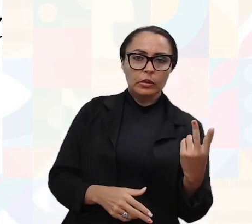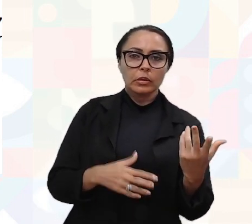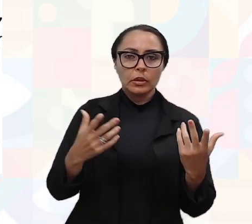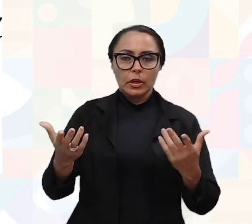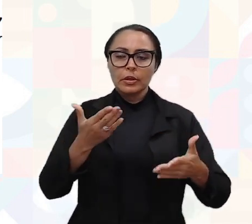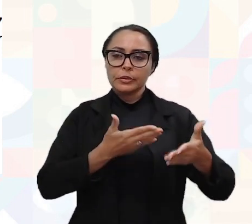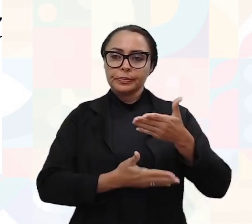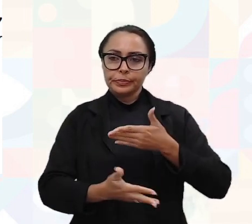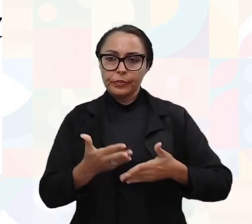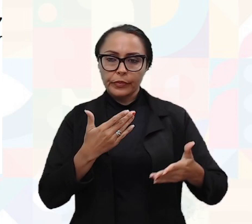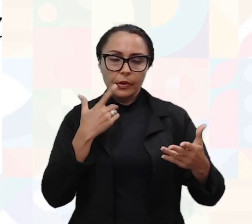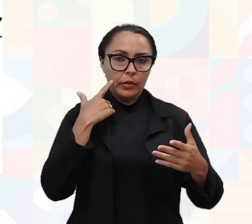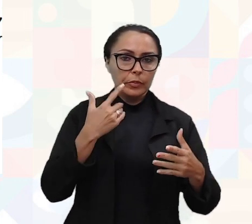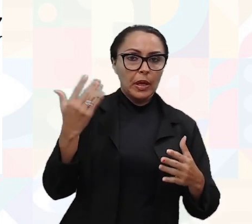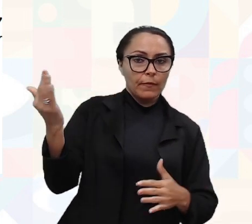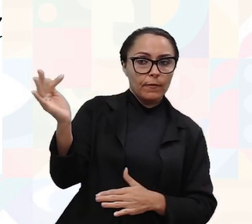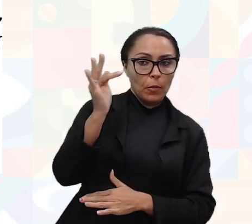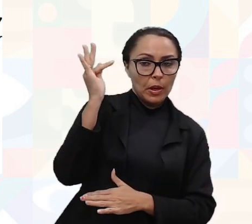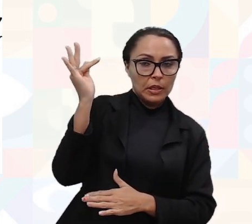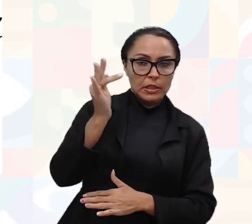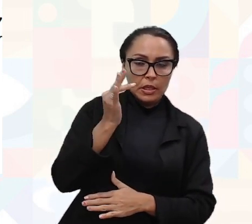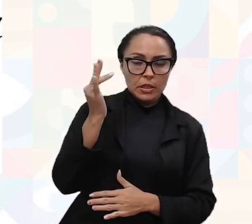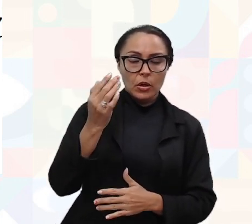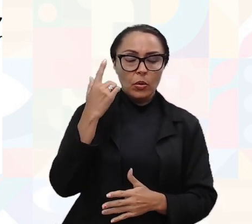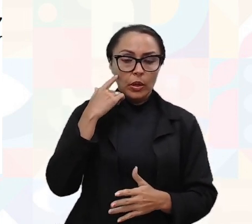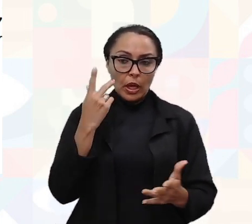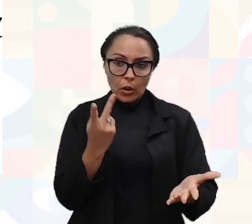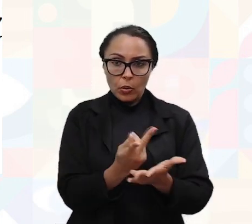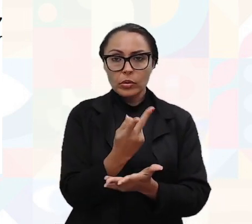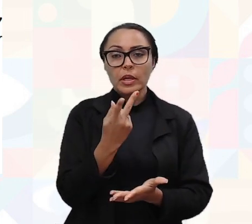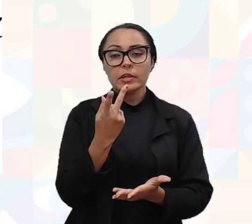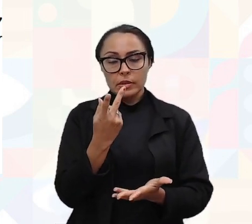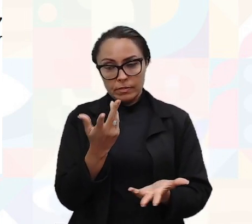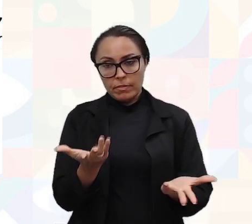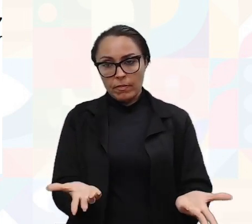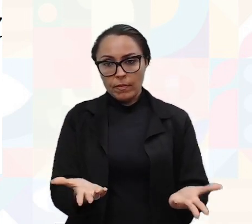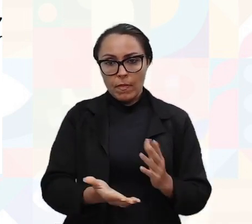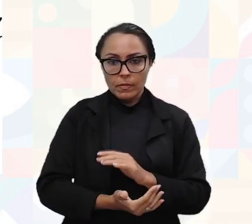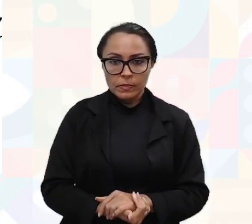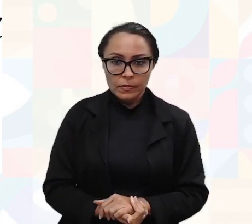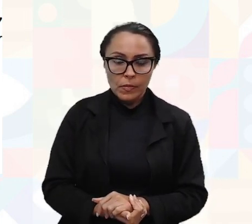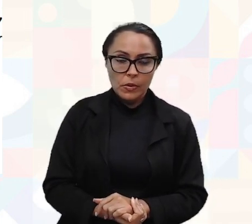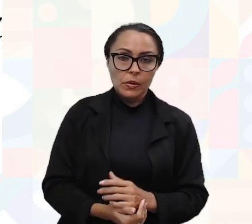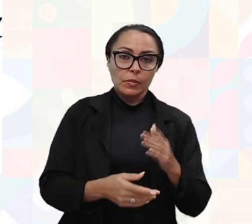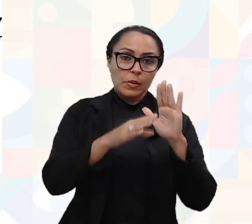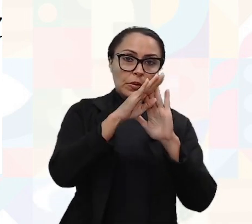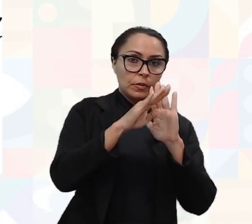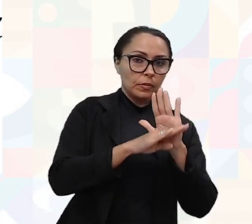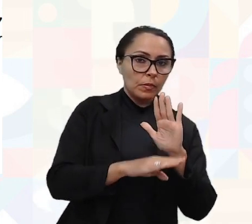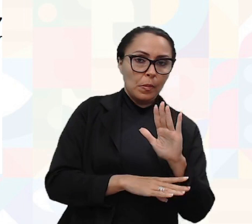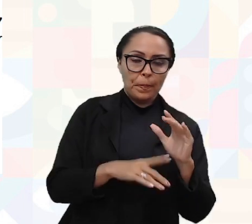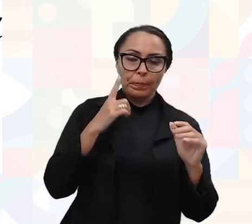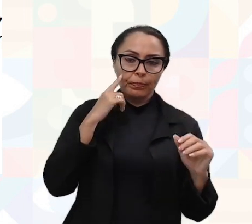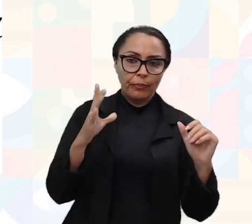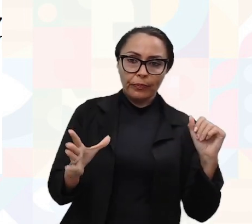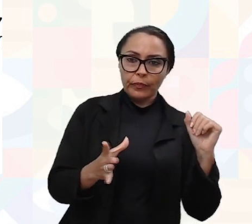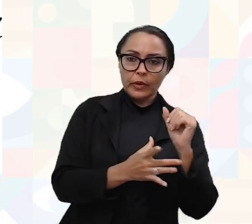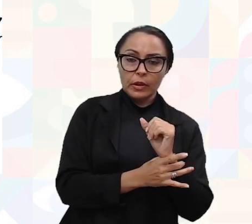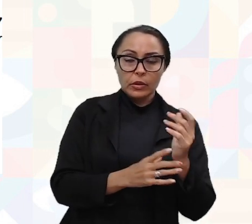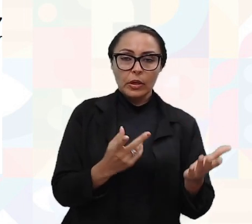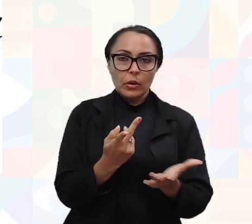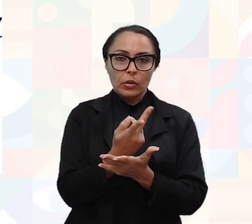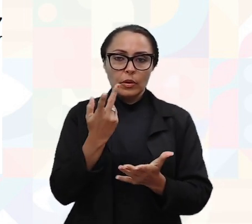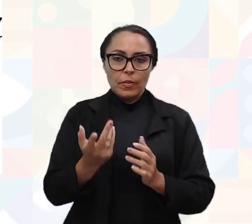envolve a formalização do que deve ocorrer em algum momento futuro, mas um plano não garante que o evento realmente vai